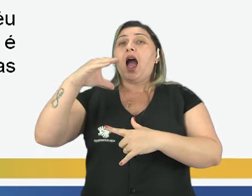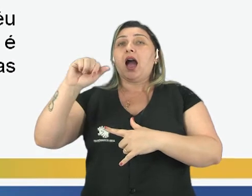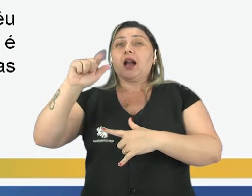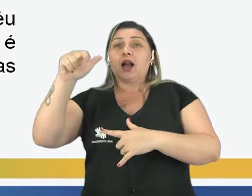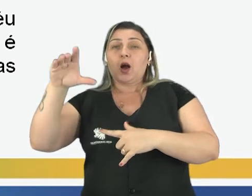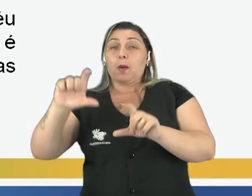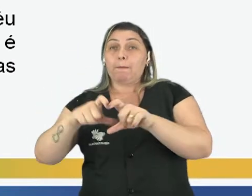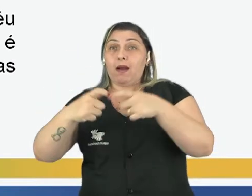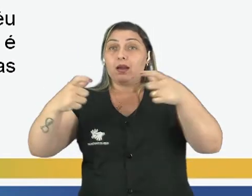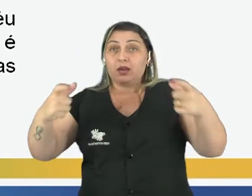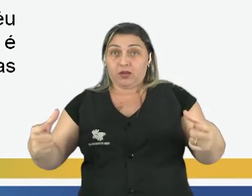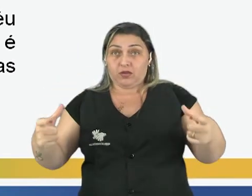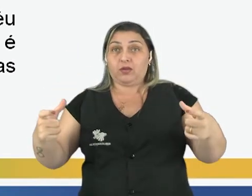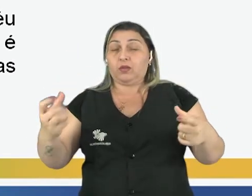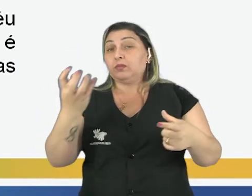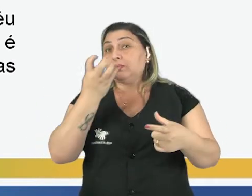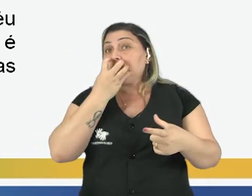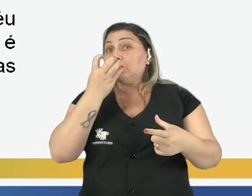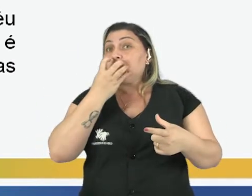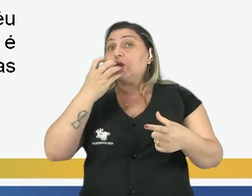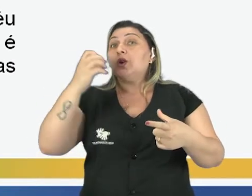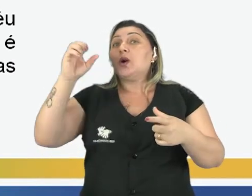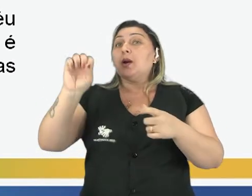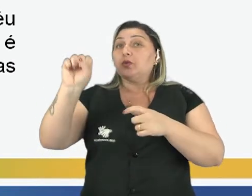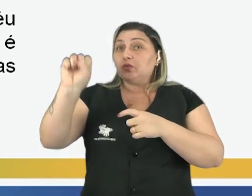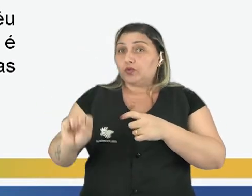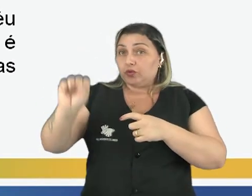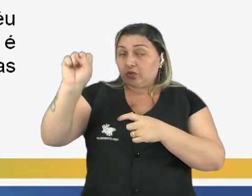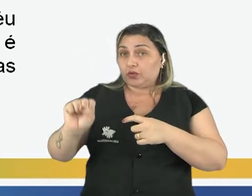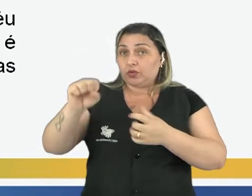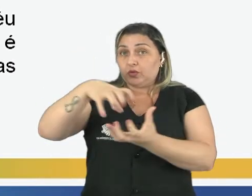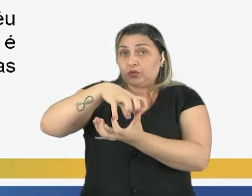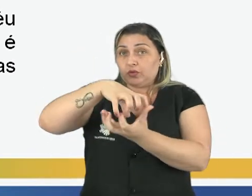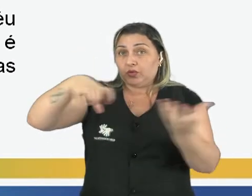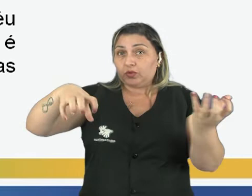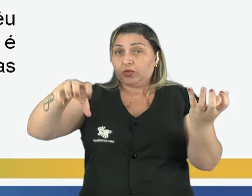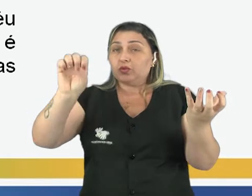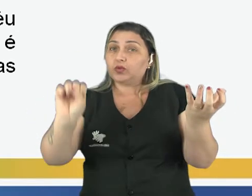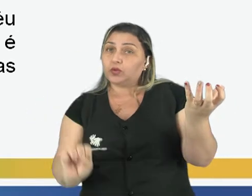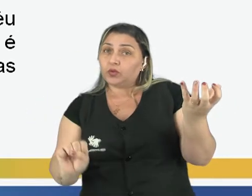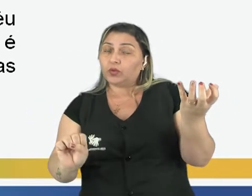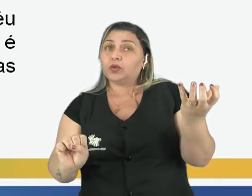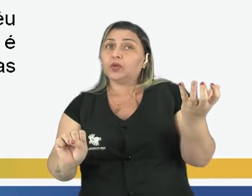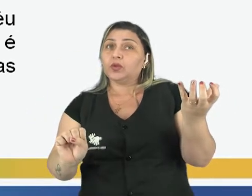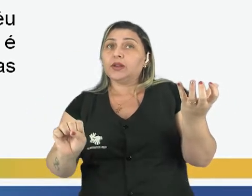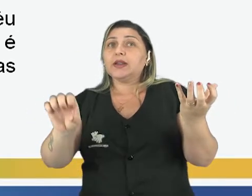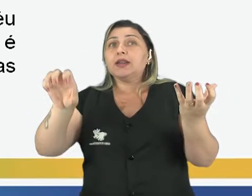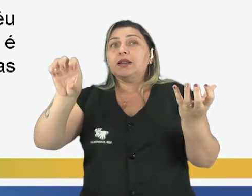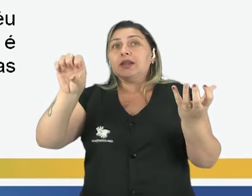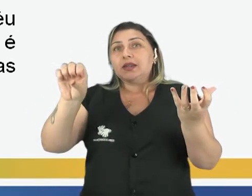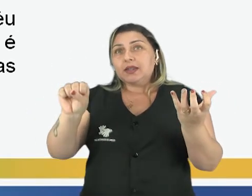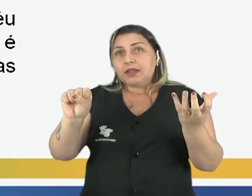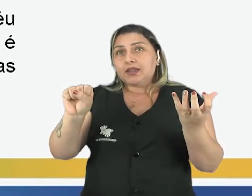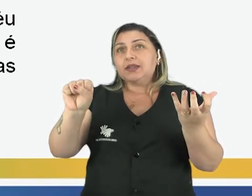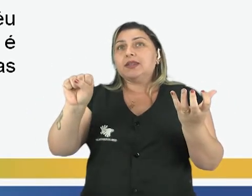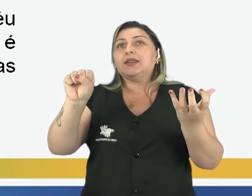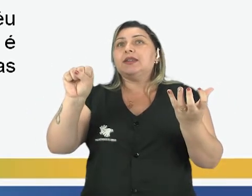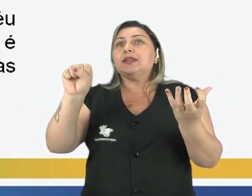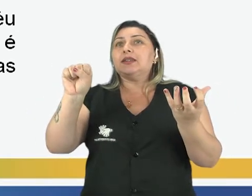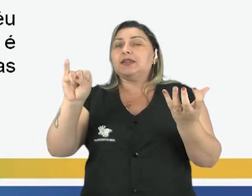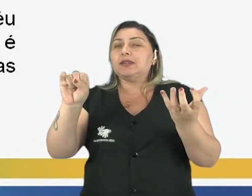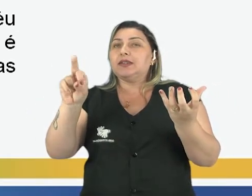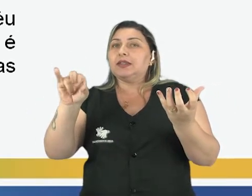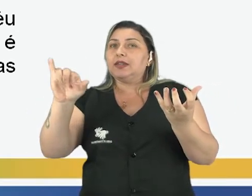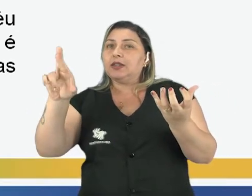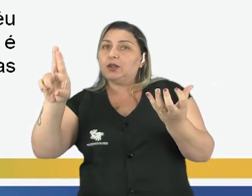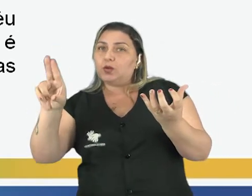uma constelação do hemisfério celestial sul. Sua estrela mais brilhante é a Sírius, a estrela mais brilhante do